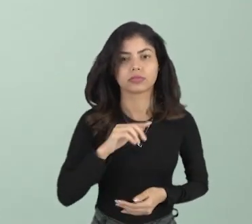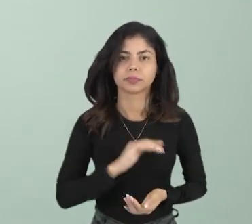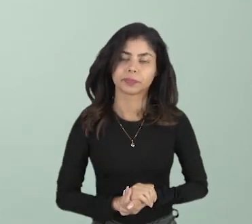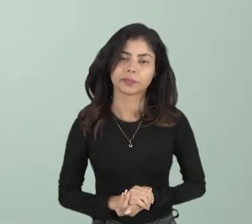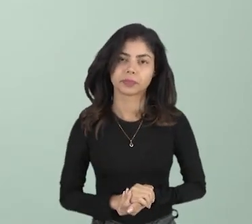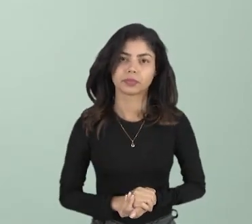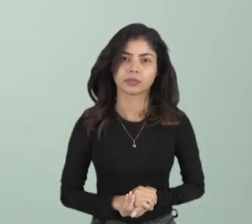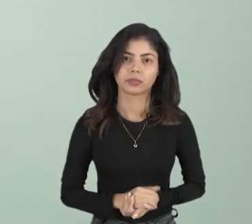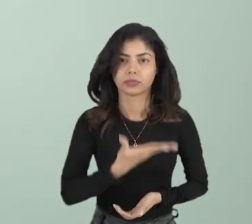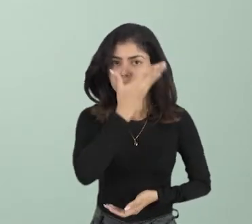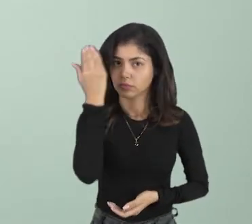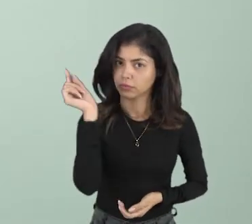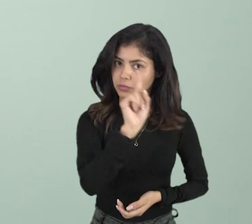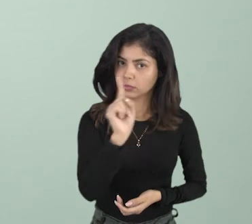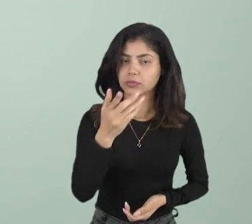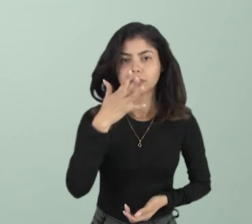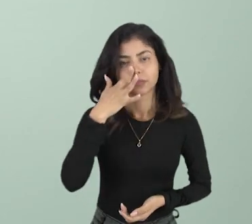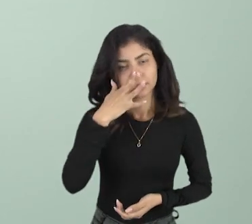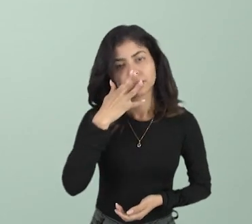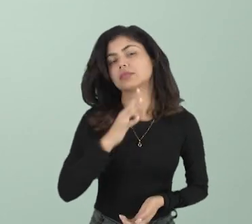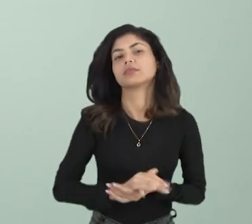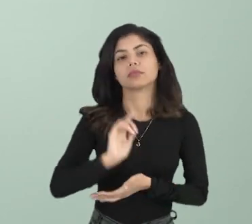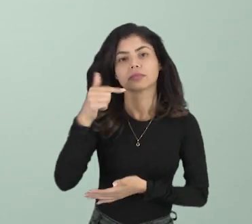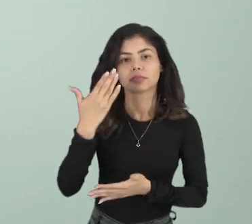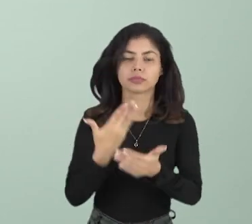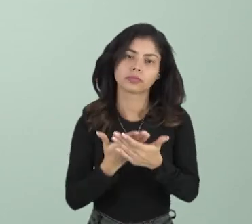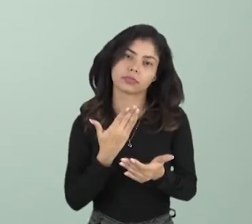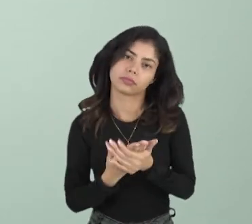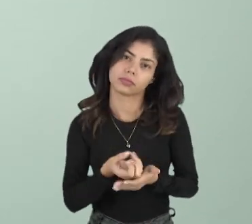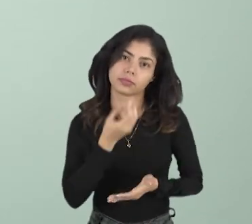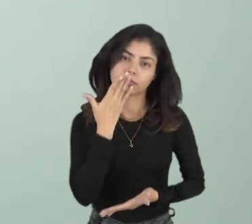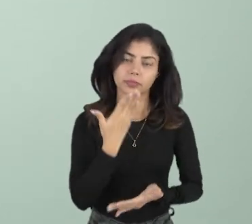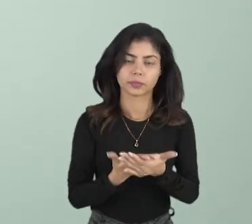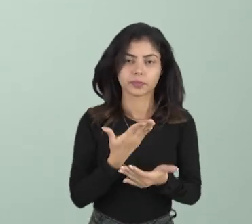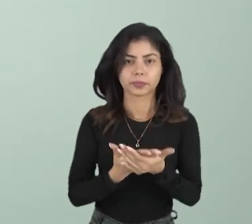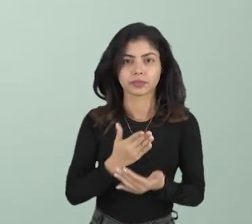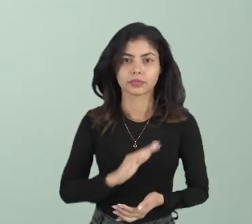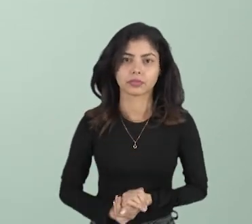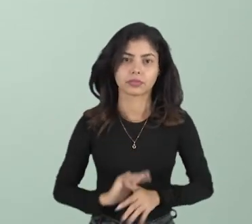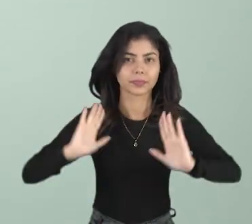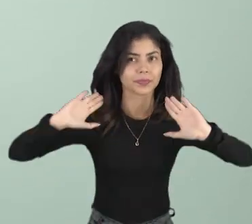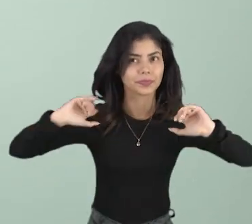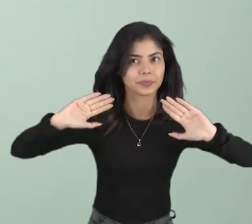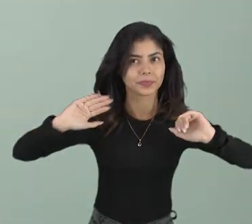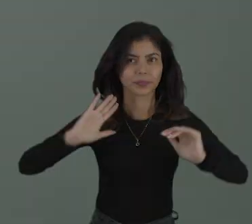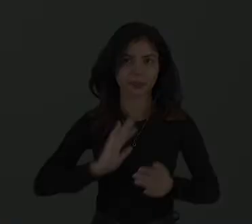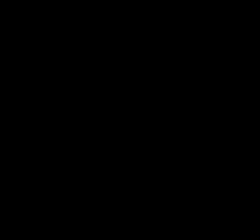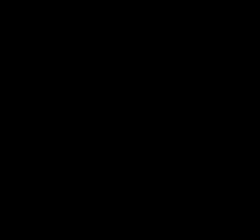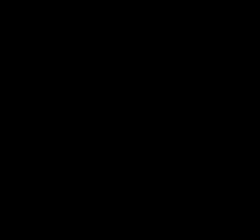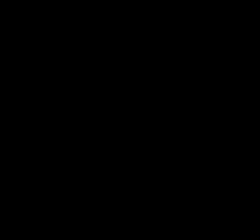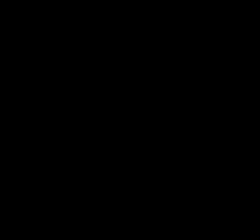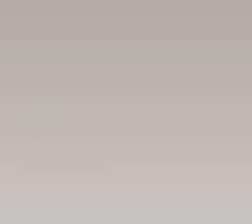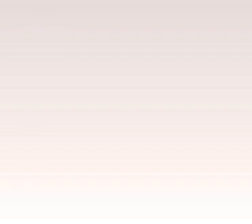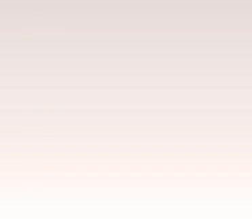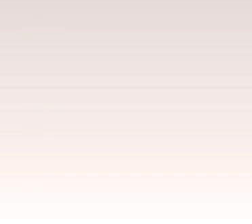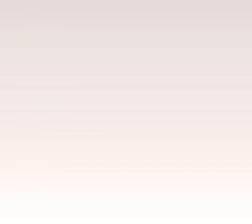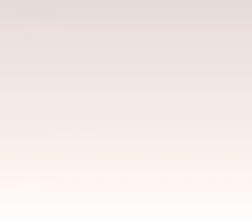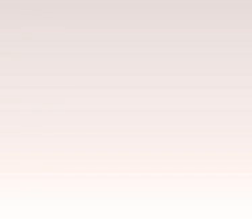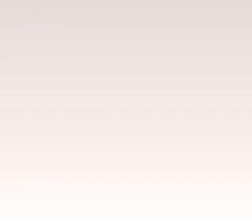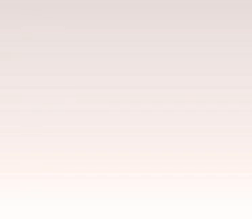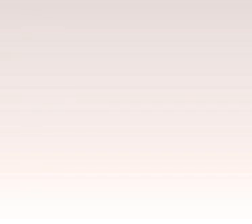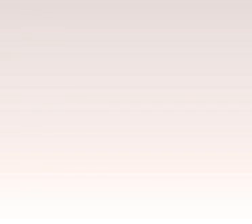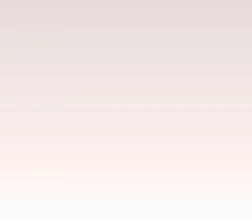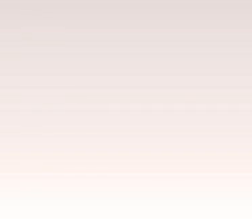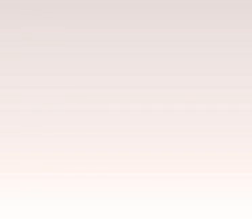canal. Mas não deixe de assistir nossa próxima aula. Bons estudos e até mais!